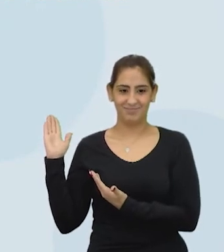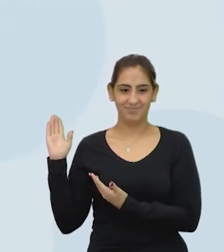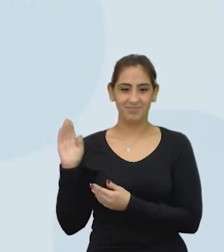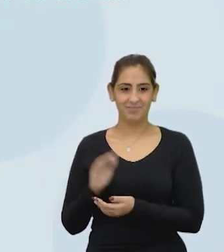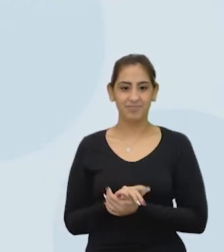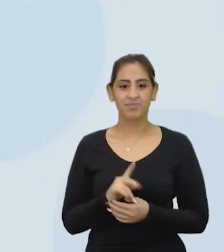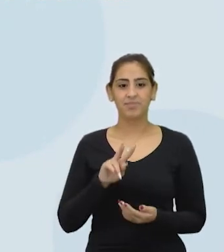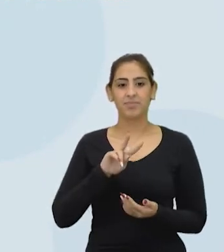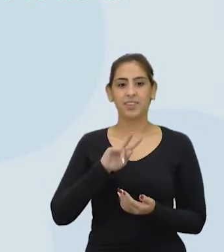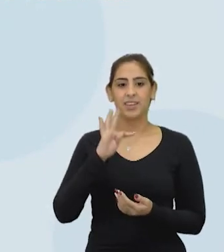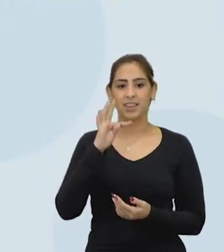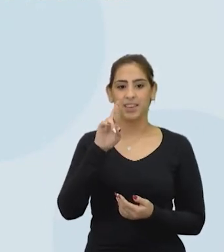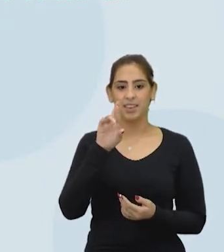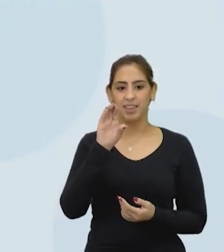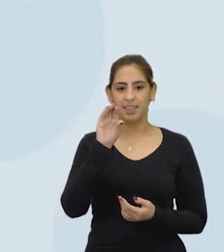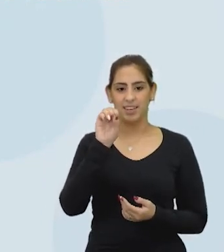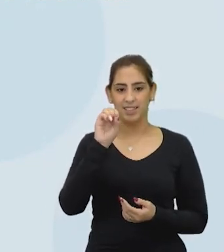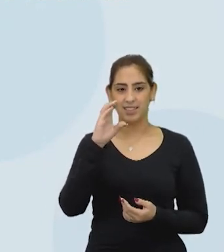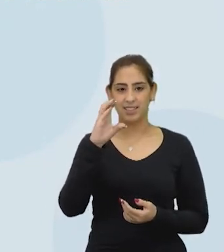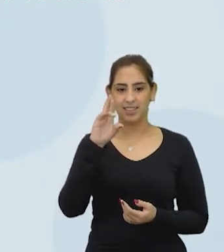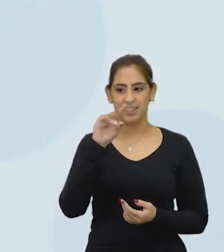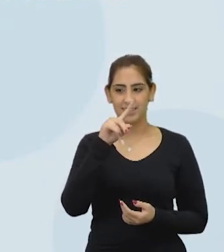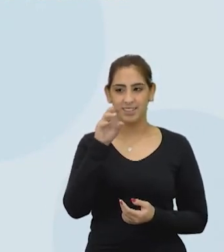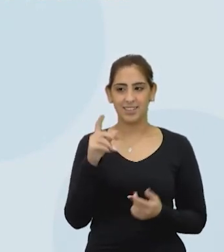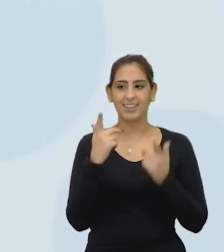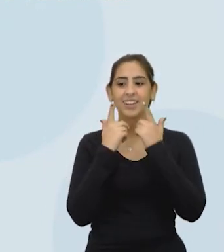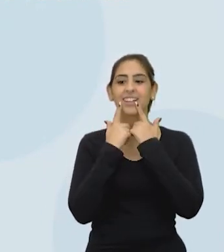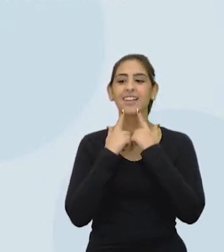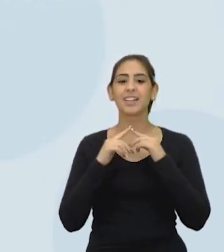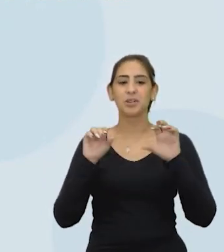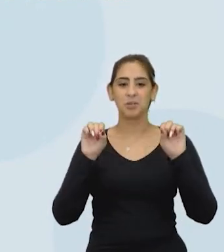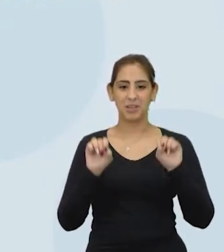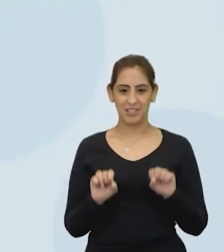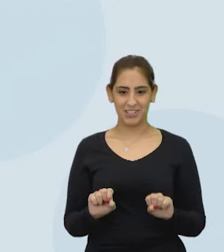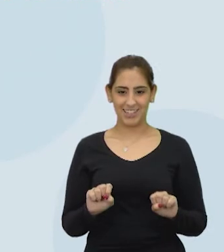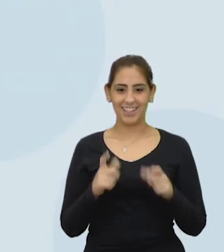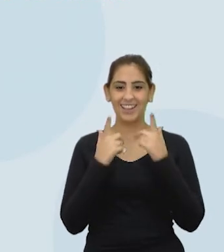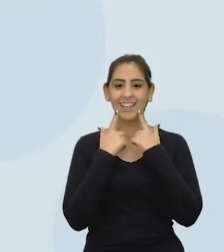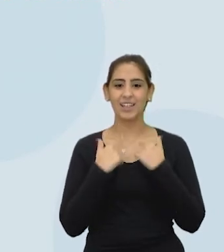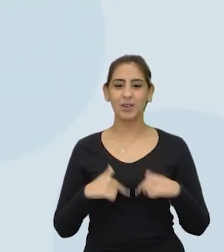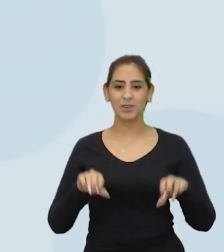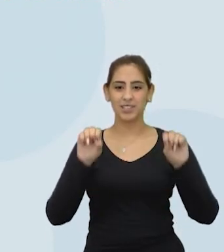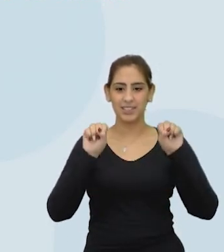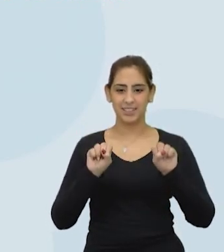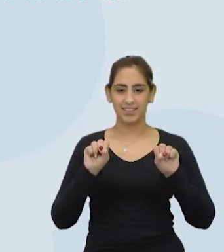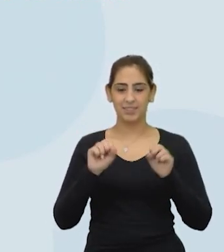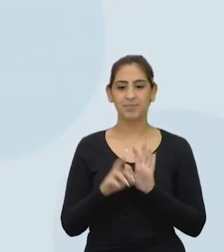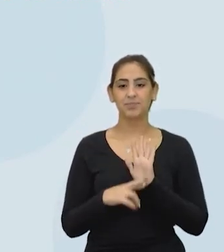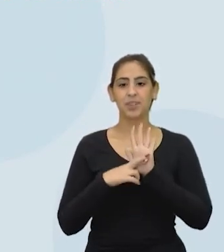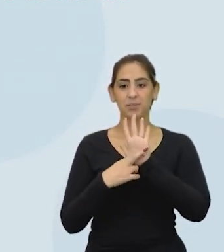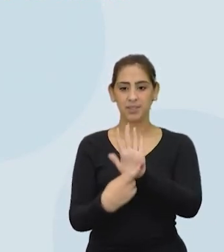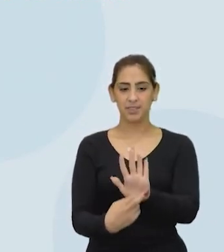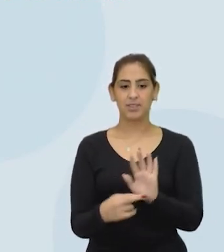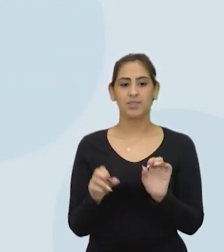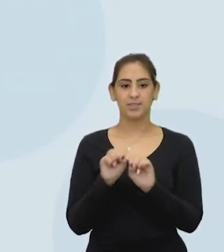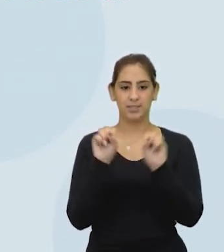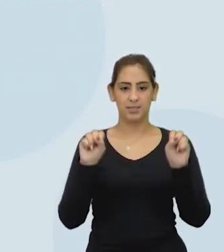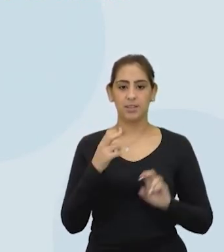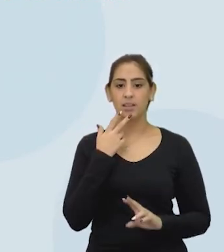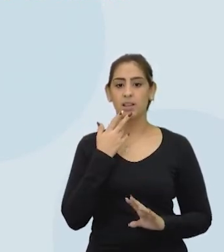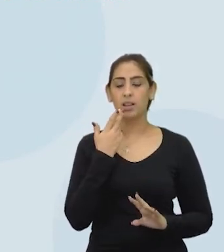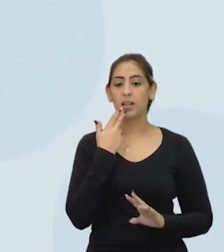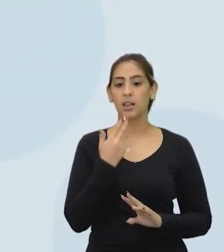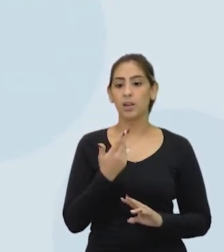é a representação sistemática da linguagem na forma escrita. Então, a fonte pode ser enunciados, fala ou línguas de